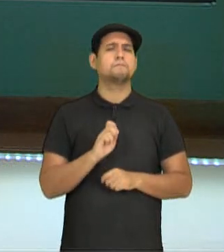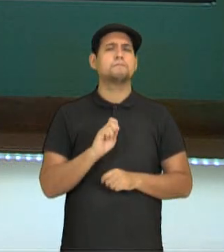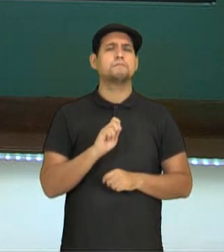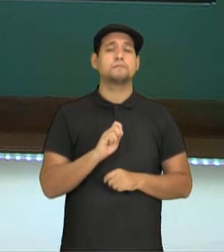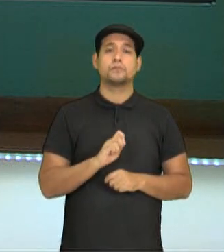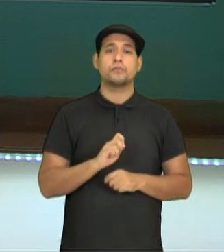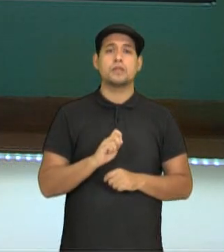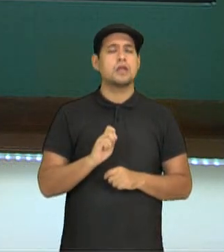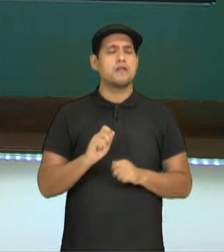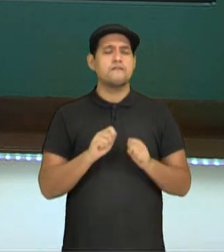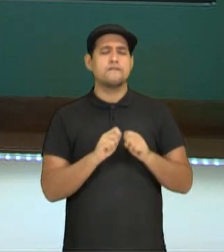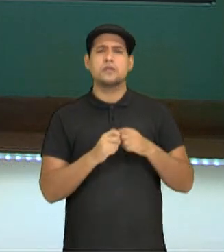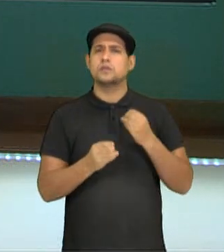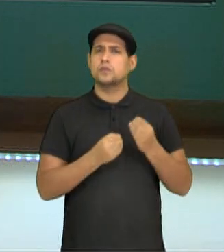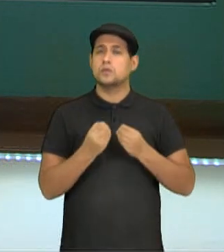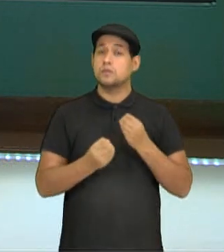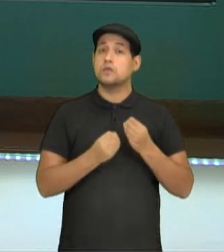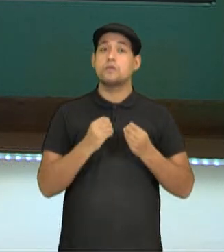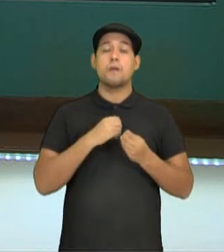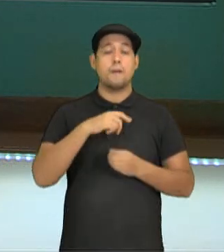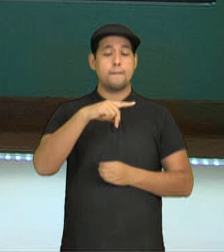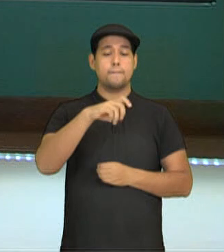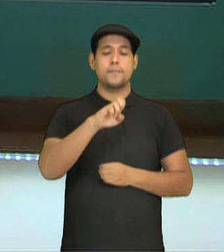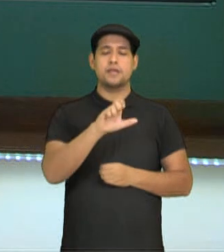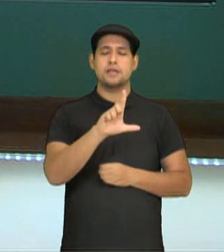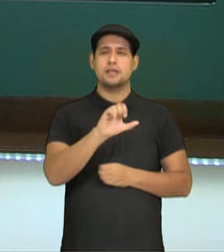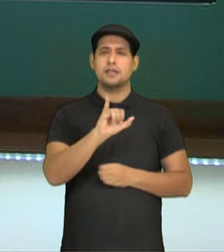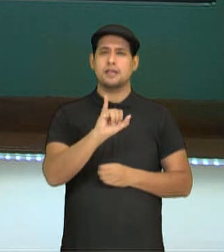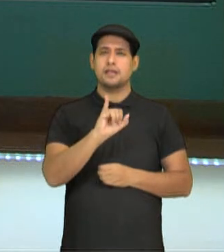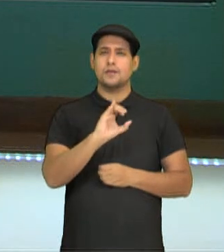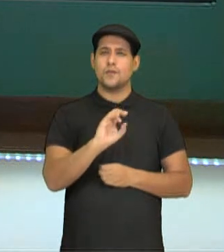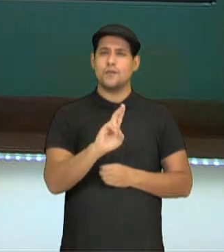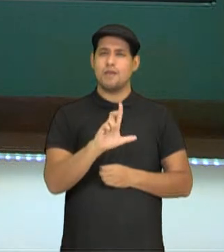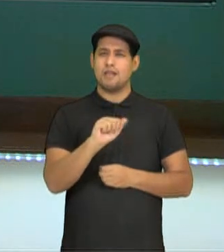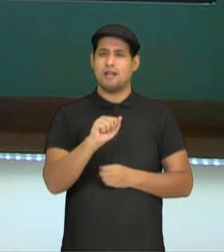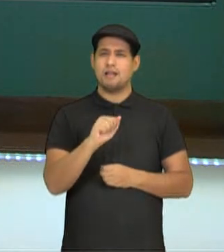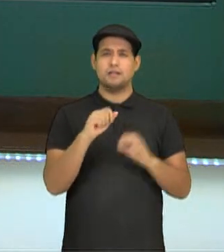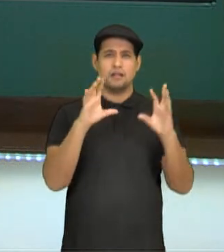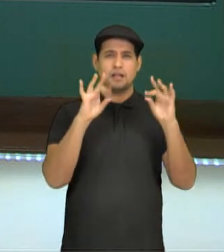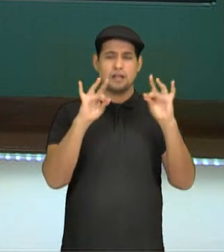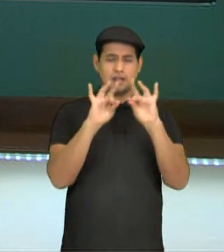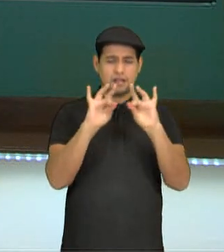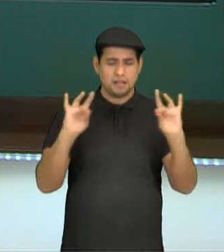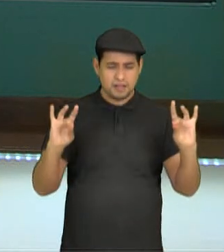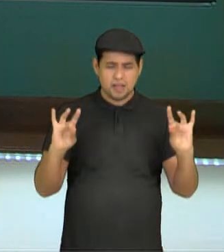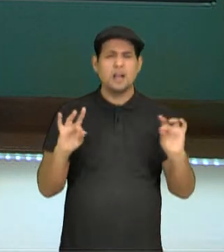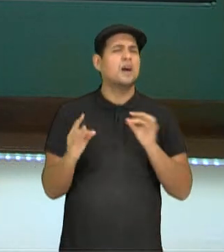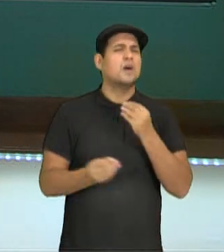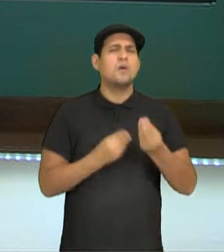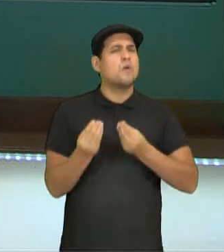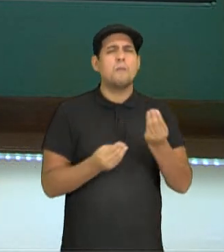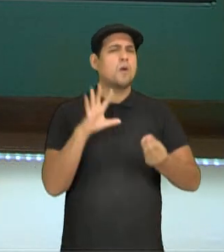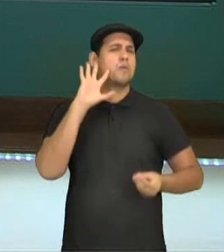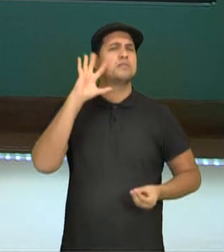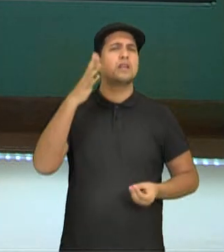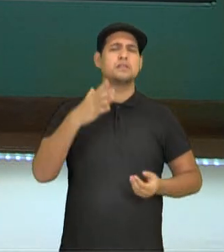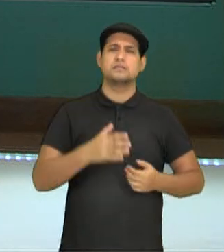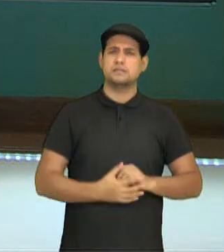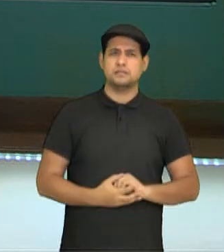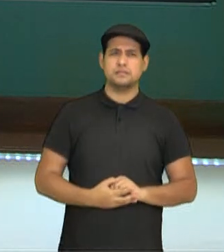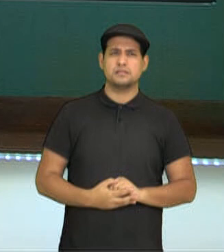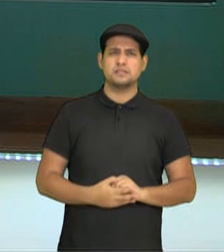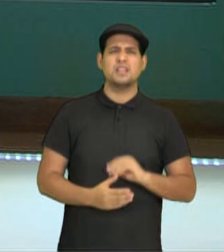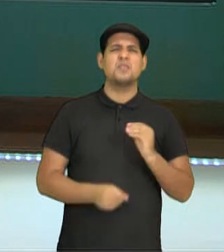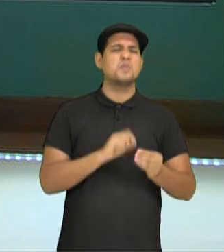eles eram produzidos em uma película. Ai, professora, mas como que acontecia esse processo, né? E